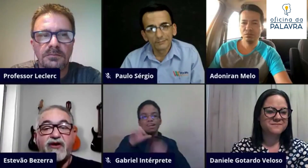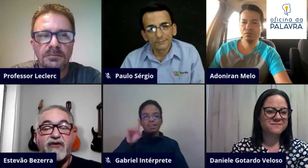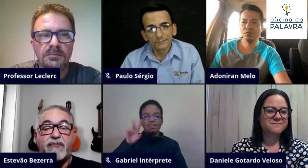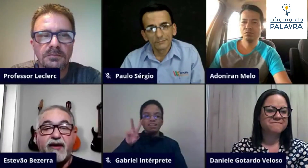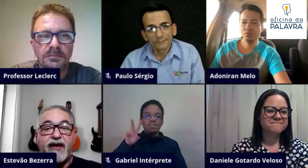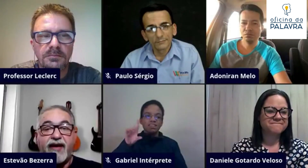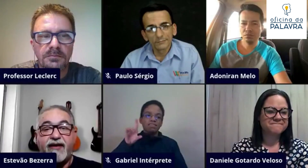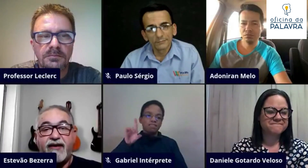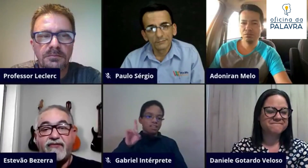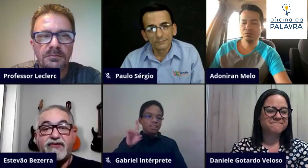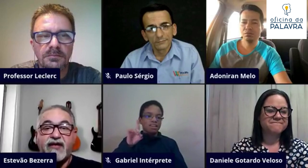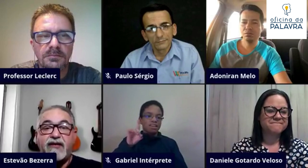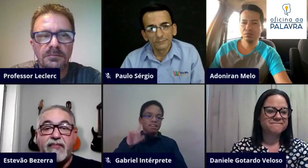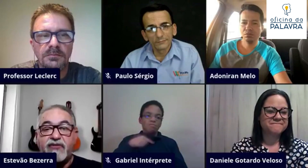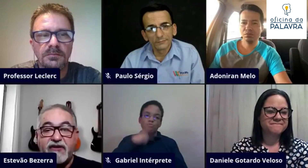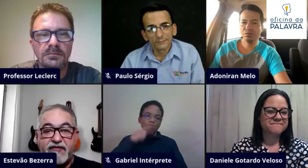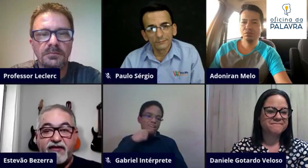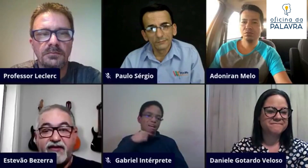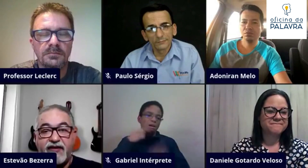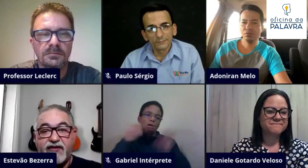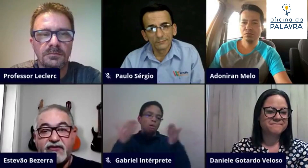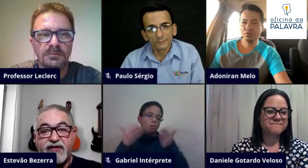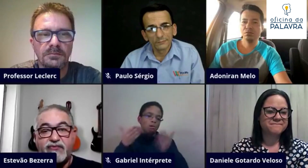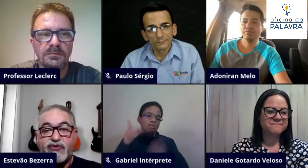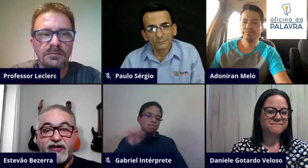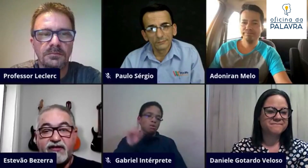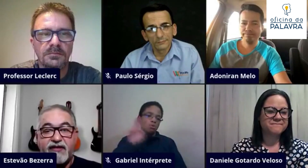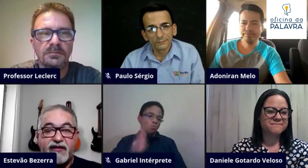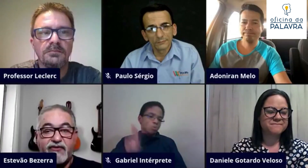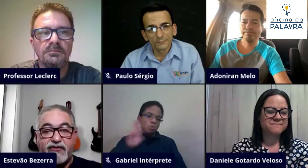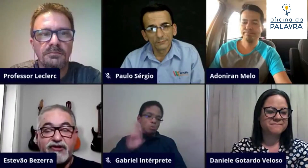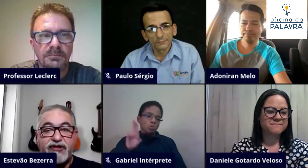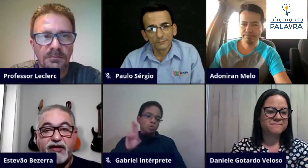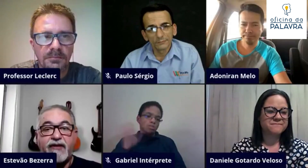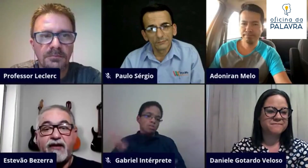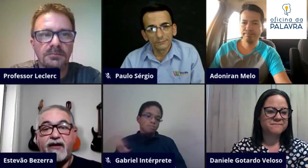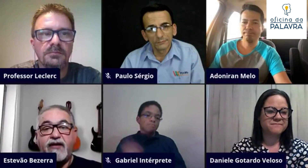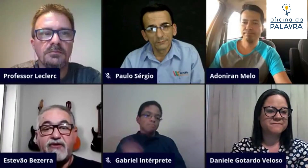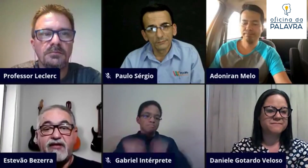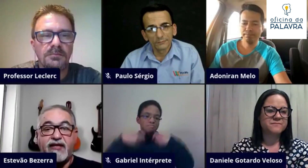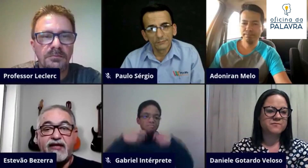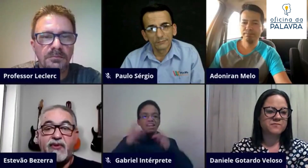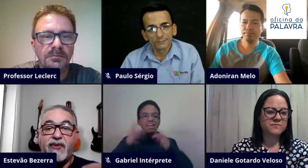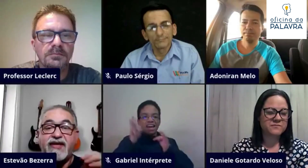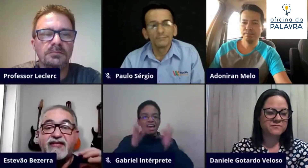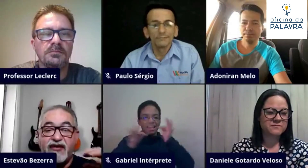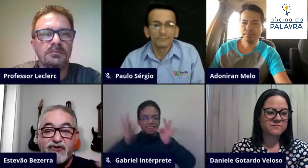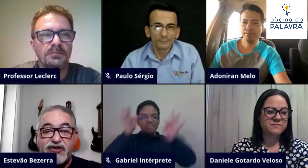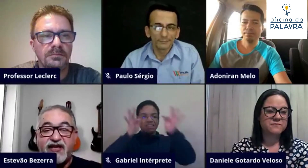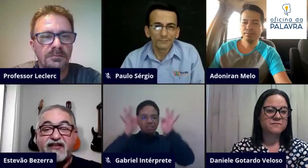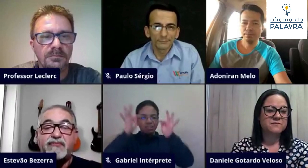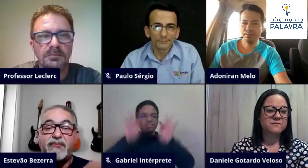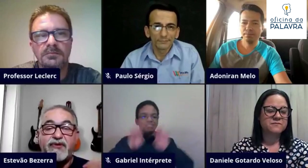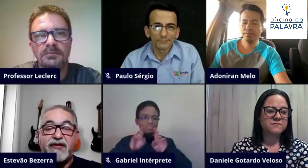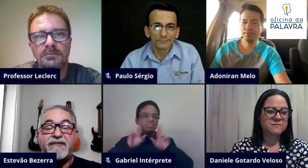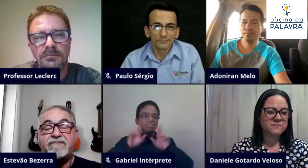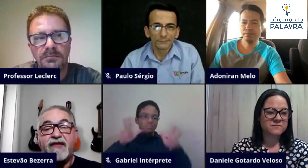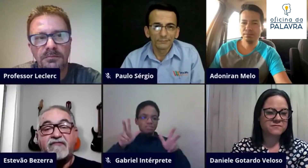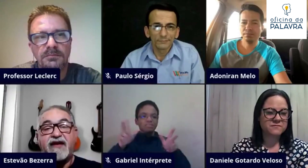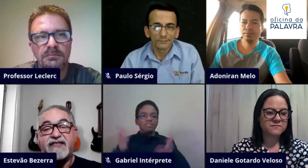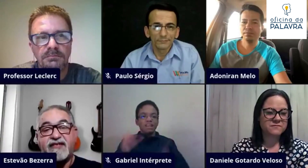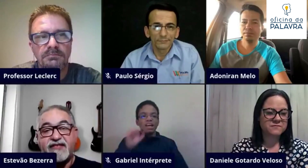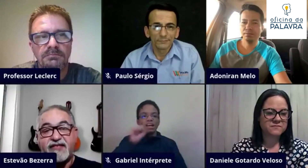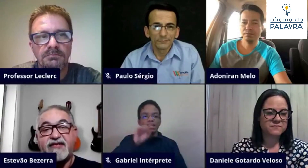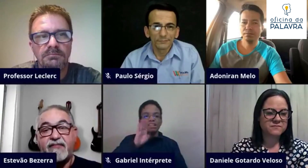não tem como recuperar, você queimar um DVD, né? Então está se mudando a tecnologia e a Sociedade Bíblica está se ajustando para